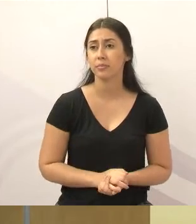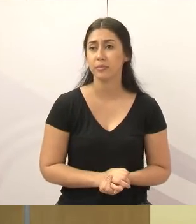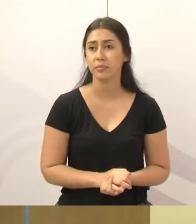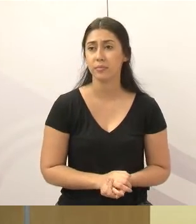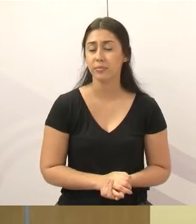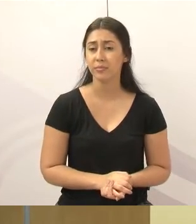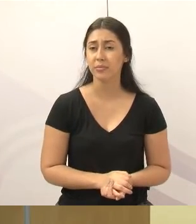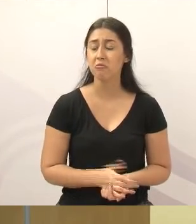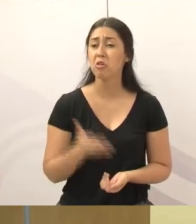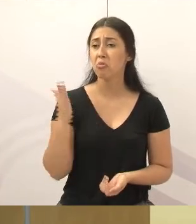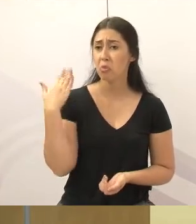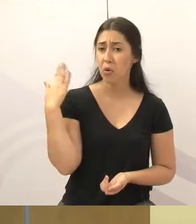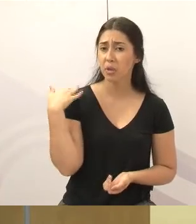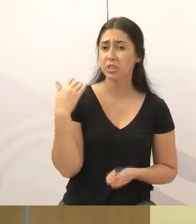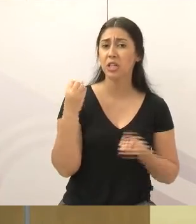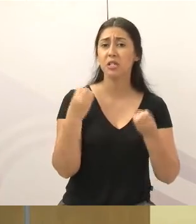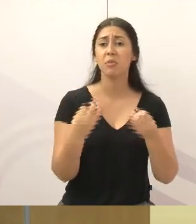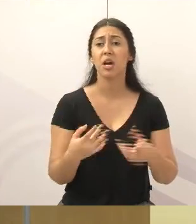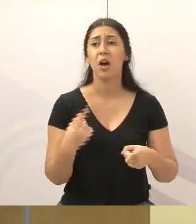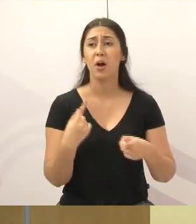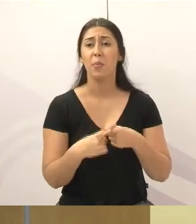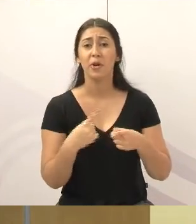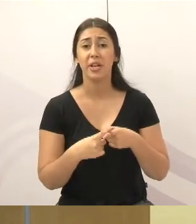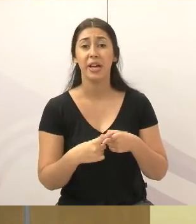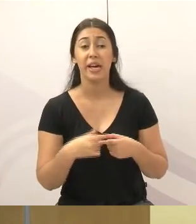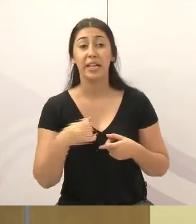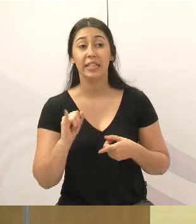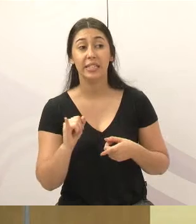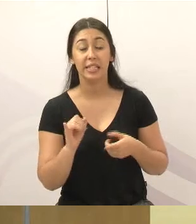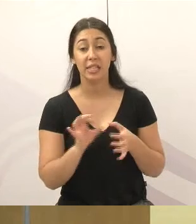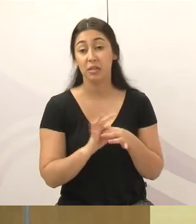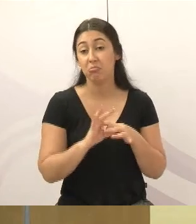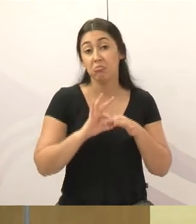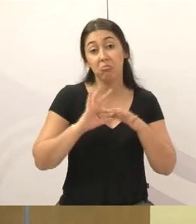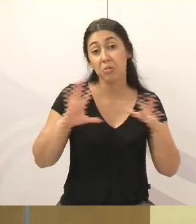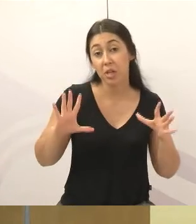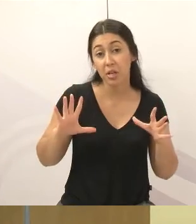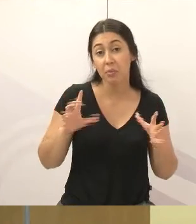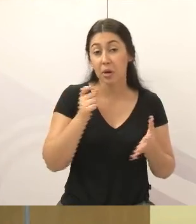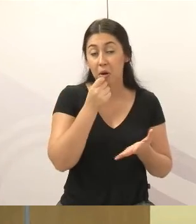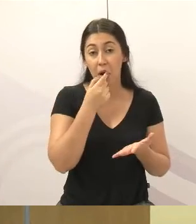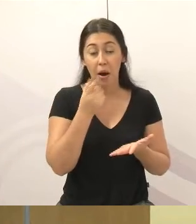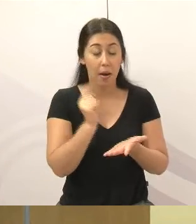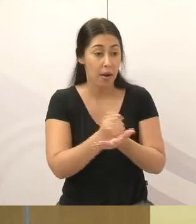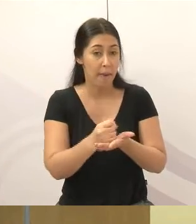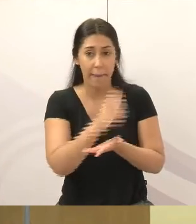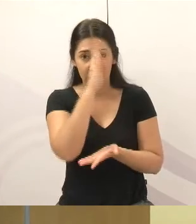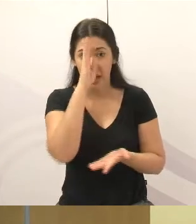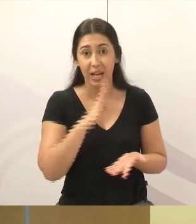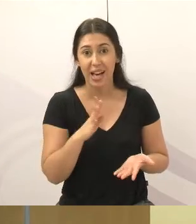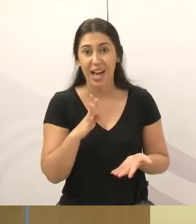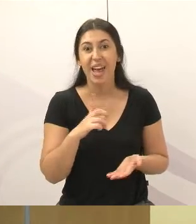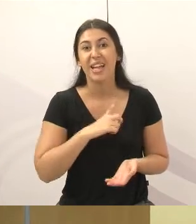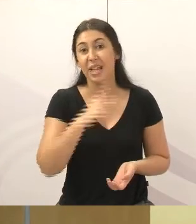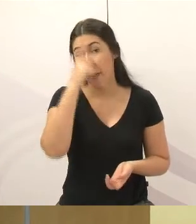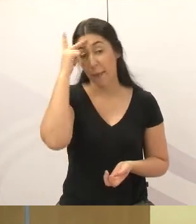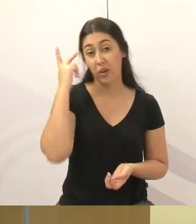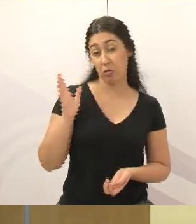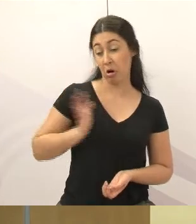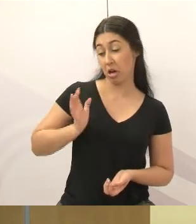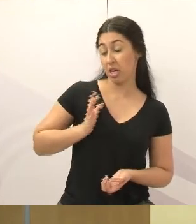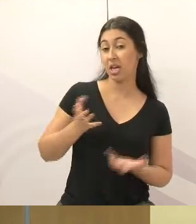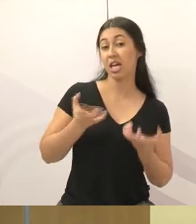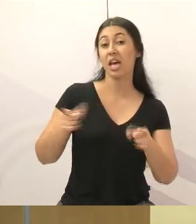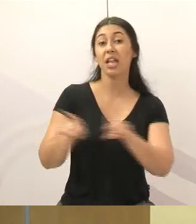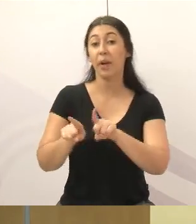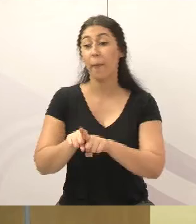prescrever dizia que não poderia, porque o rico ia pegar o remédio e não ia sobrar para o pobre. Será que agora as máscaras também vão dizer isso? Que não pode ter